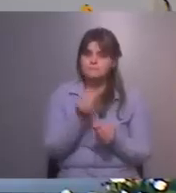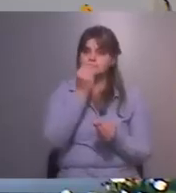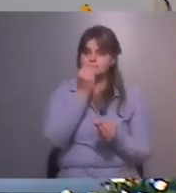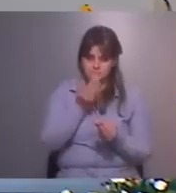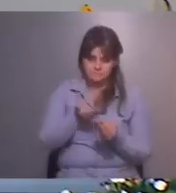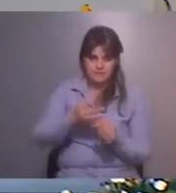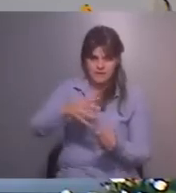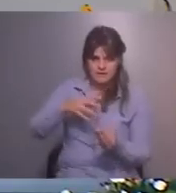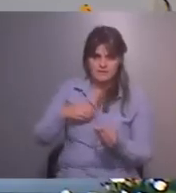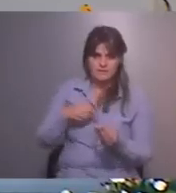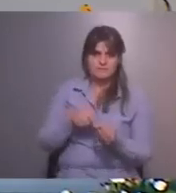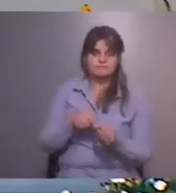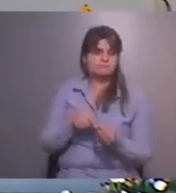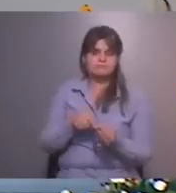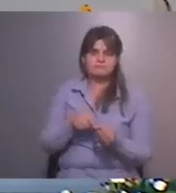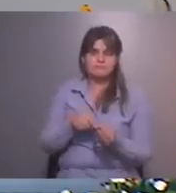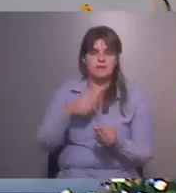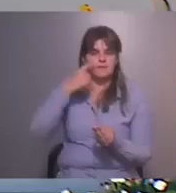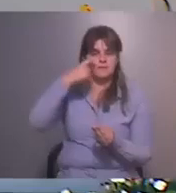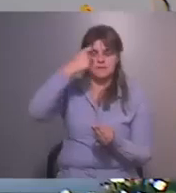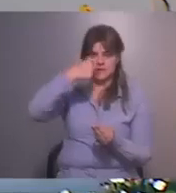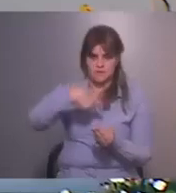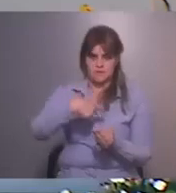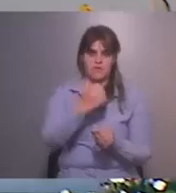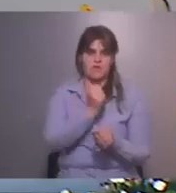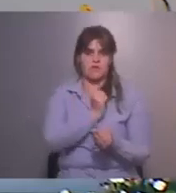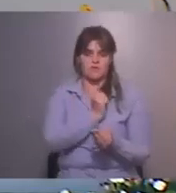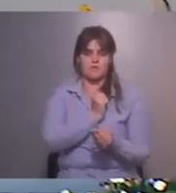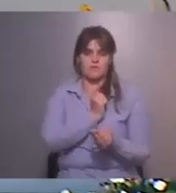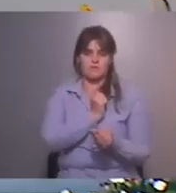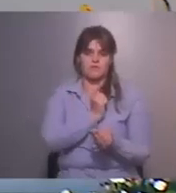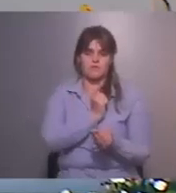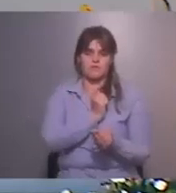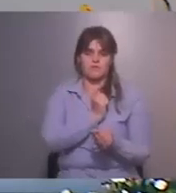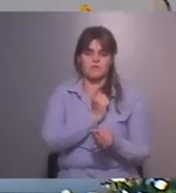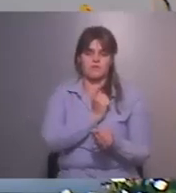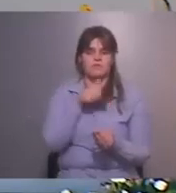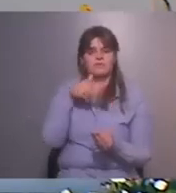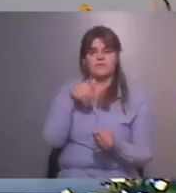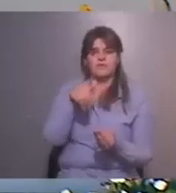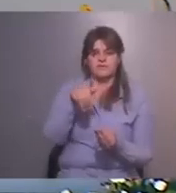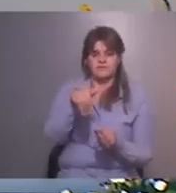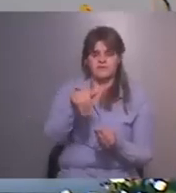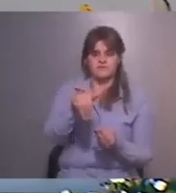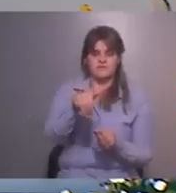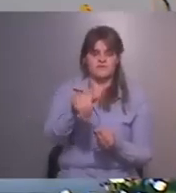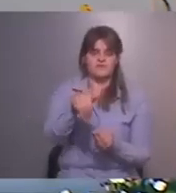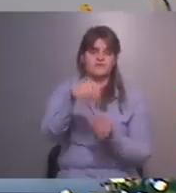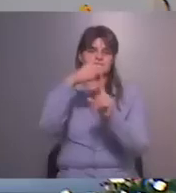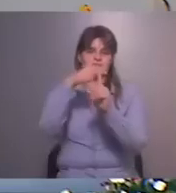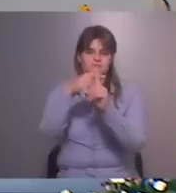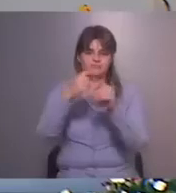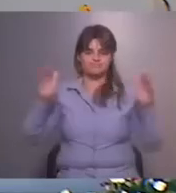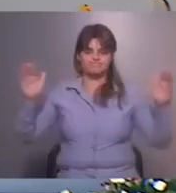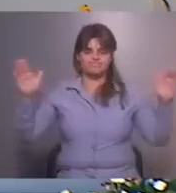Tomai todos e comei, isto é o meu corpo, que